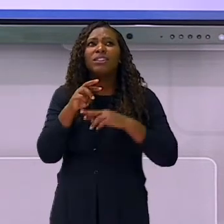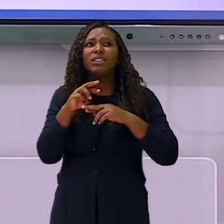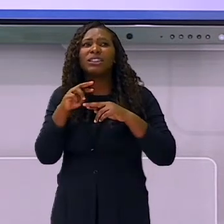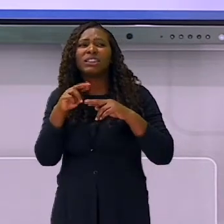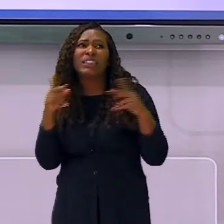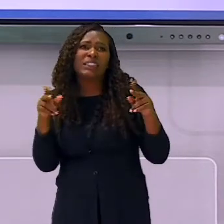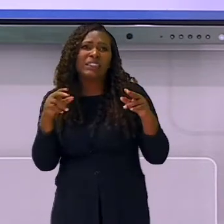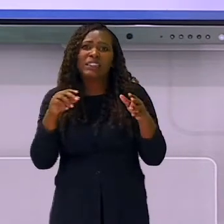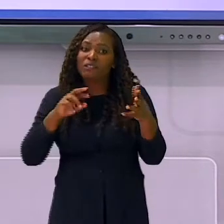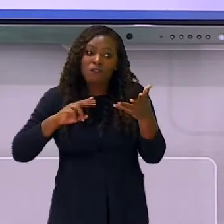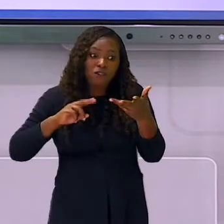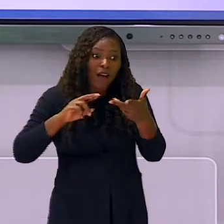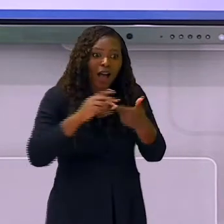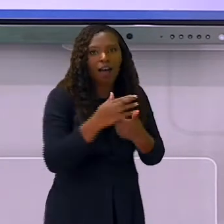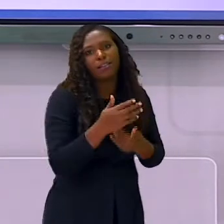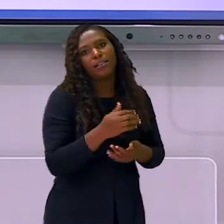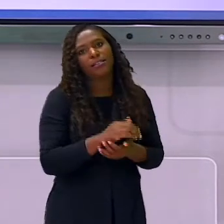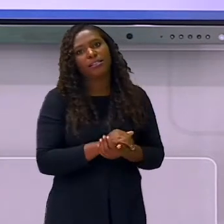É fácil.